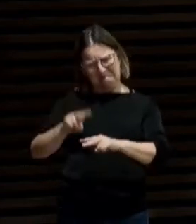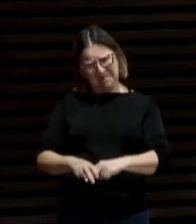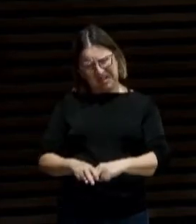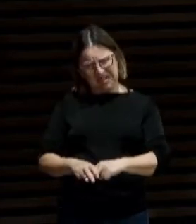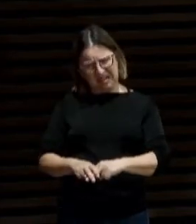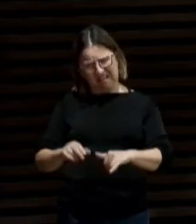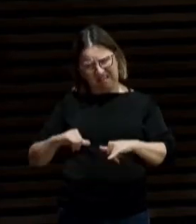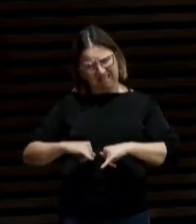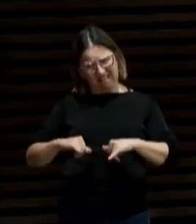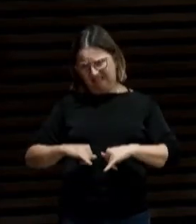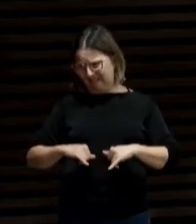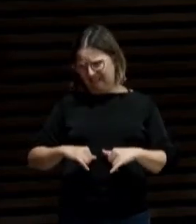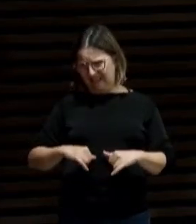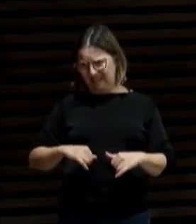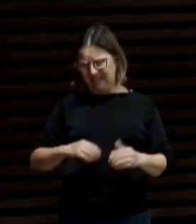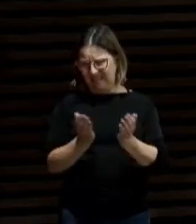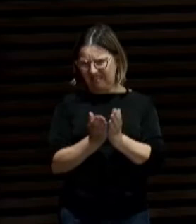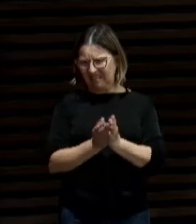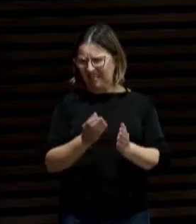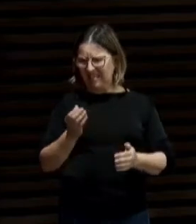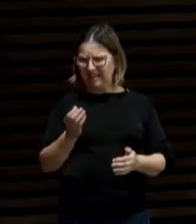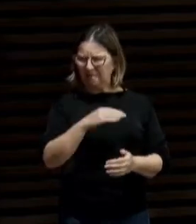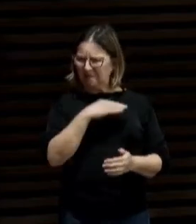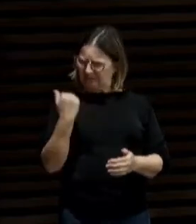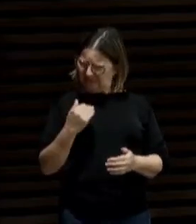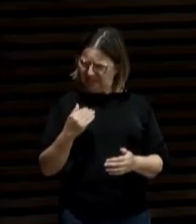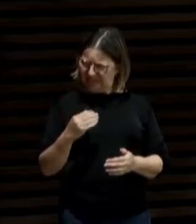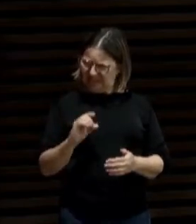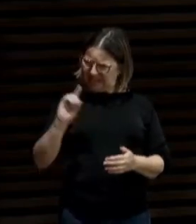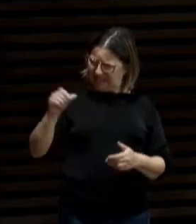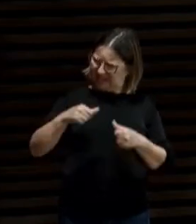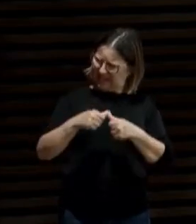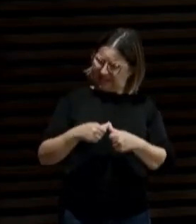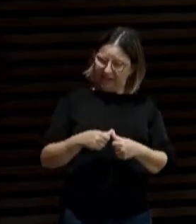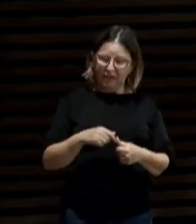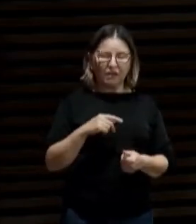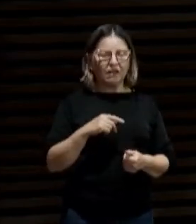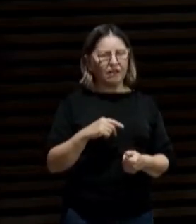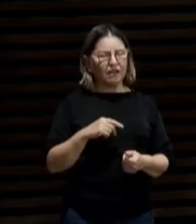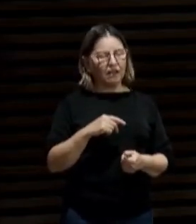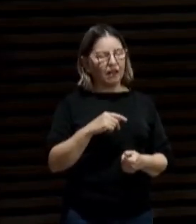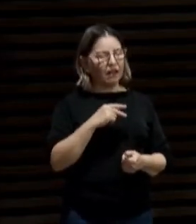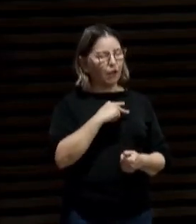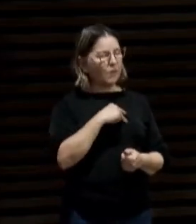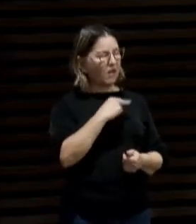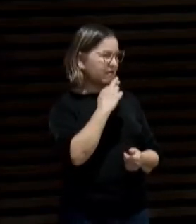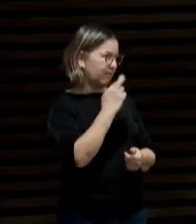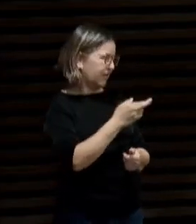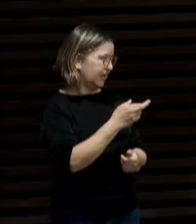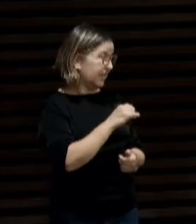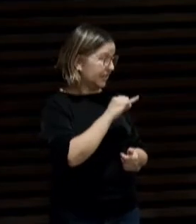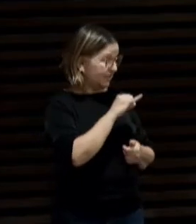estão morrendo, estão sendo jogados na arena, que Deus é esse? Vale a pena isso? Aí Paulo diz assim para o cara, ele falou assim,